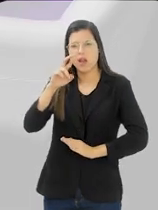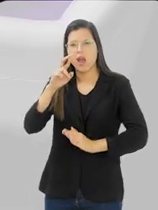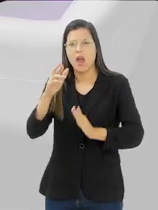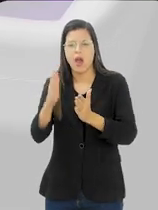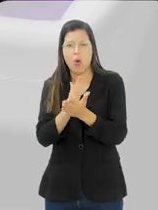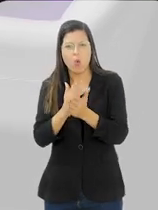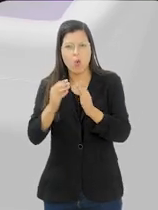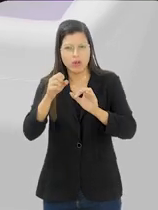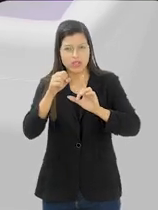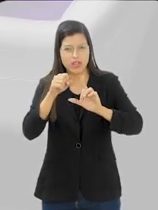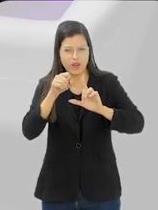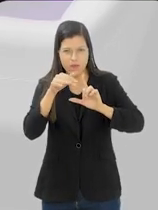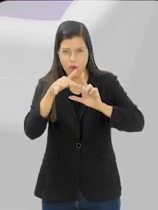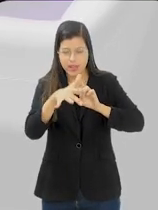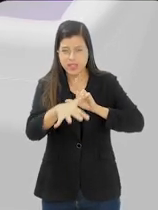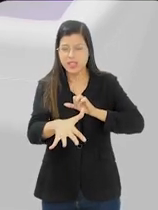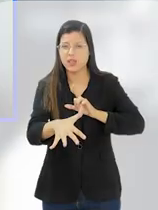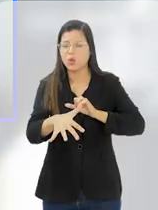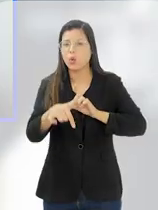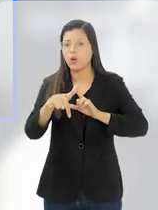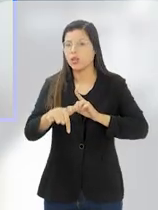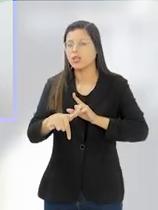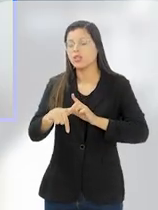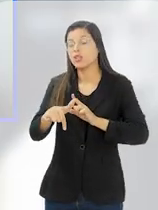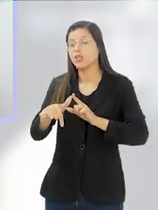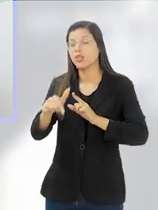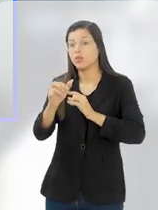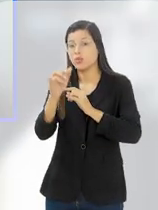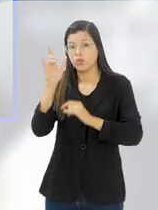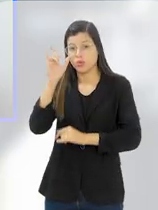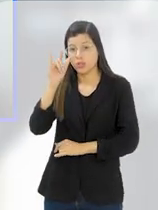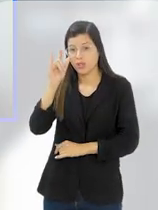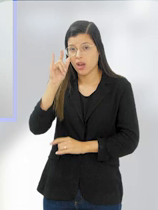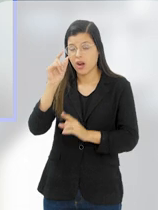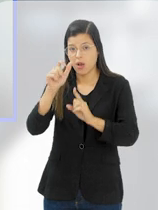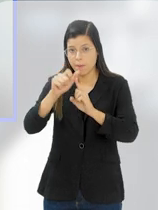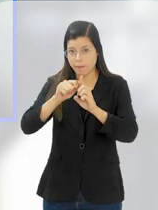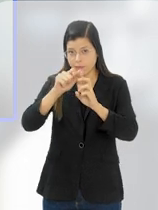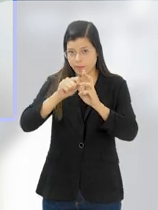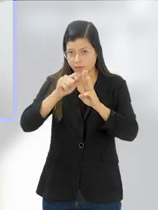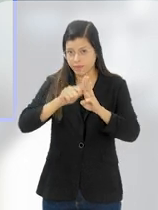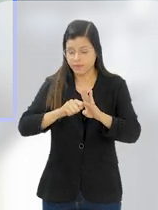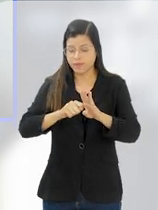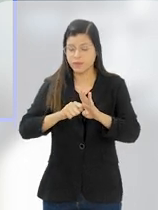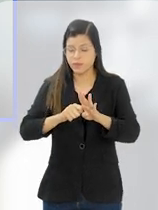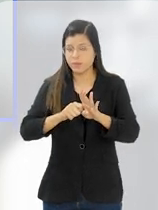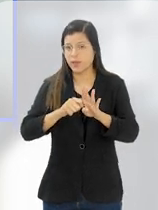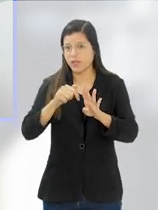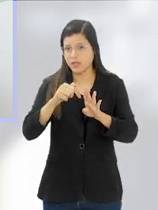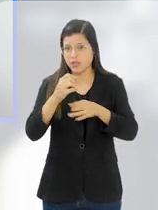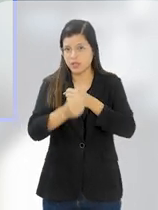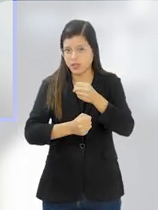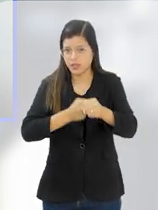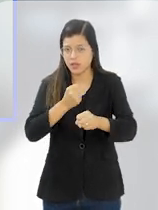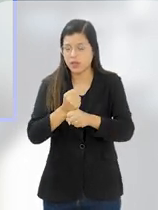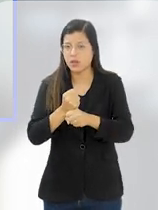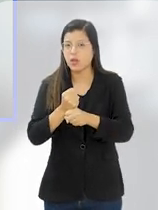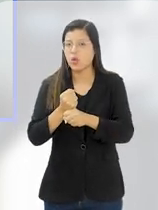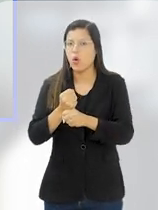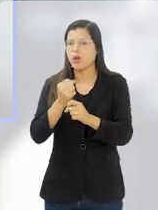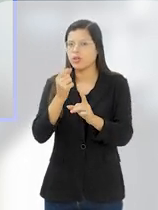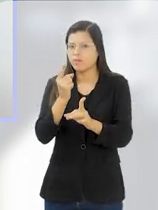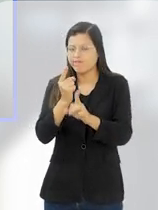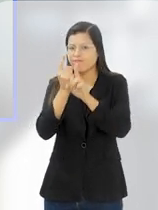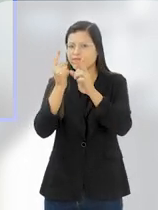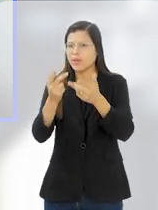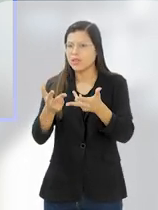de vários estados do Brasil no Instagram ao longo dos primeiros 4 meses desse ano, e a gente constatou então que esses influenciadores